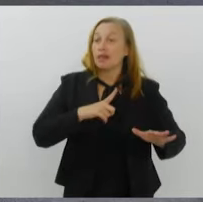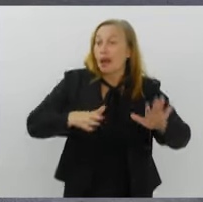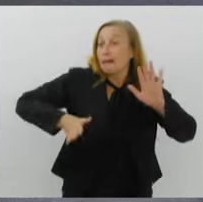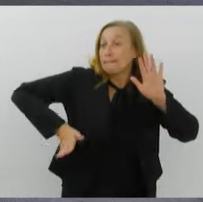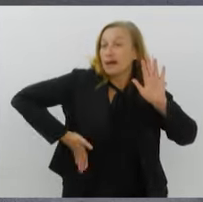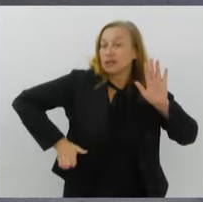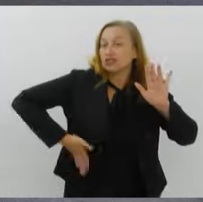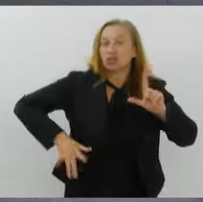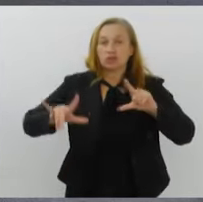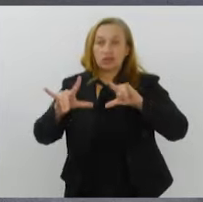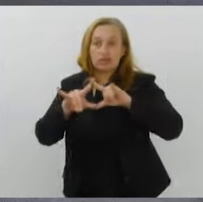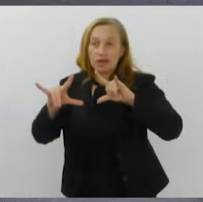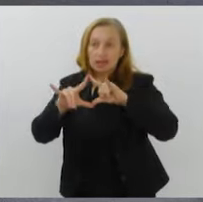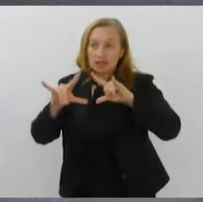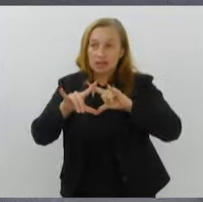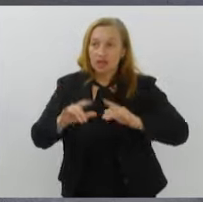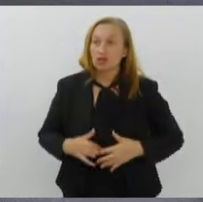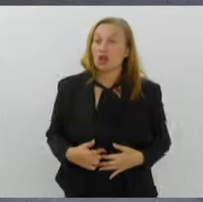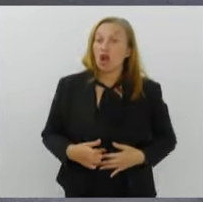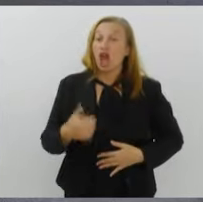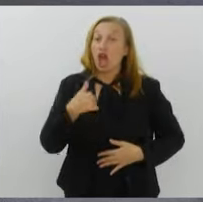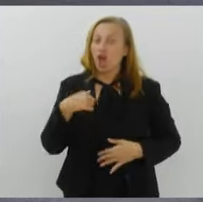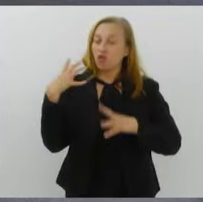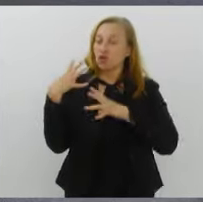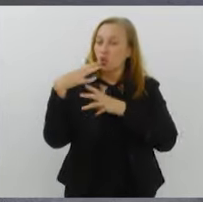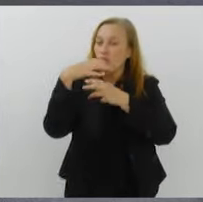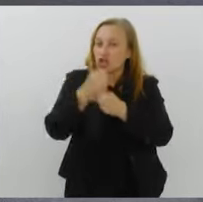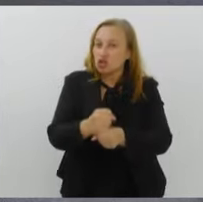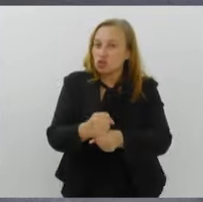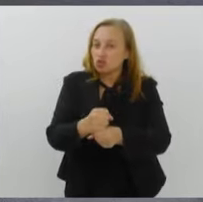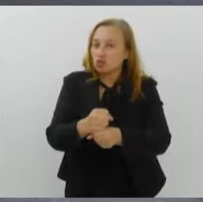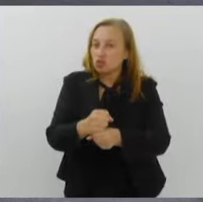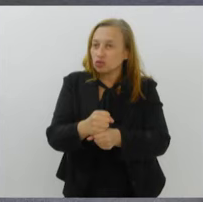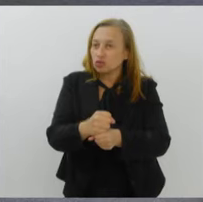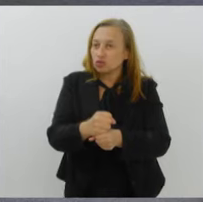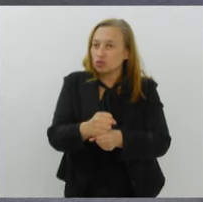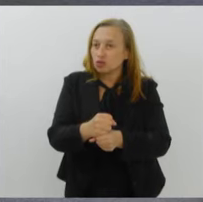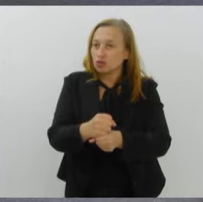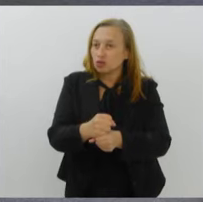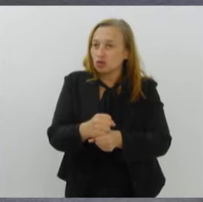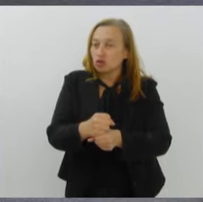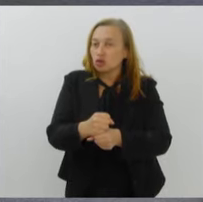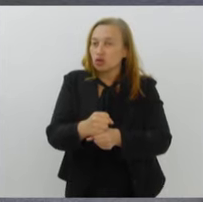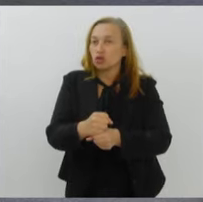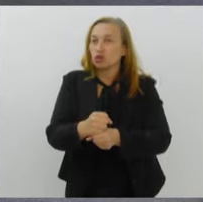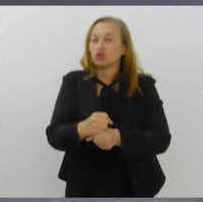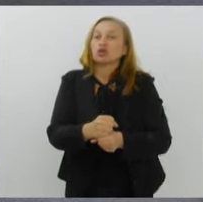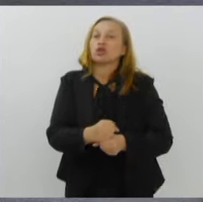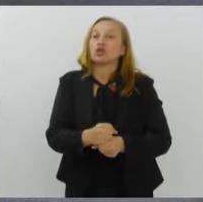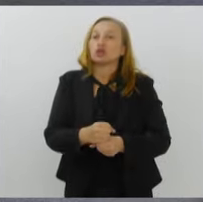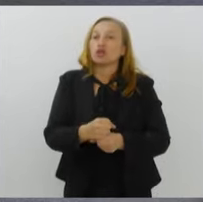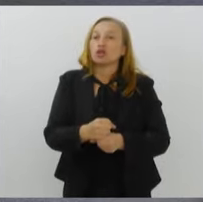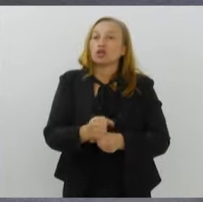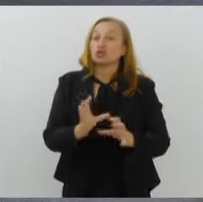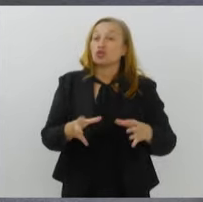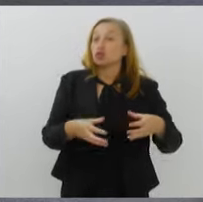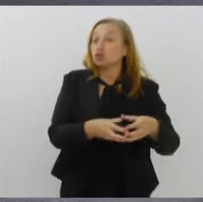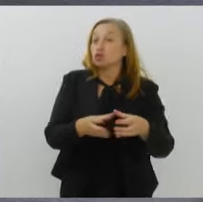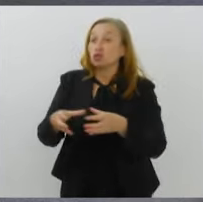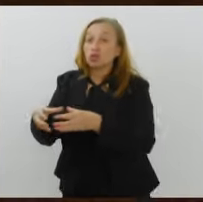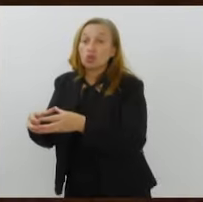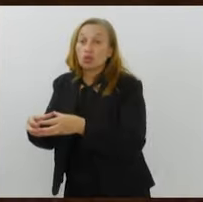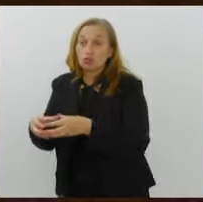e milicianos. Eu fiz um resumo dos frutos podres, senhora